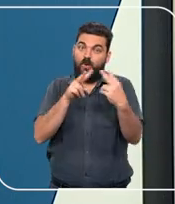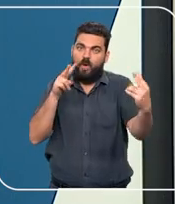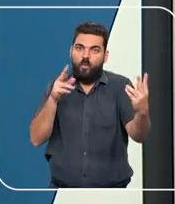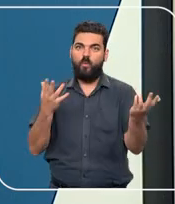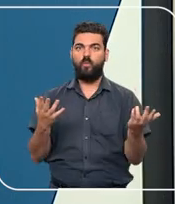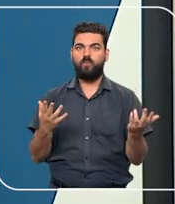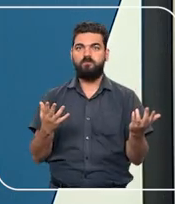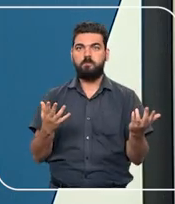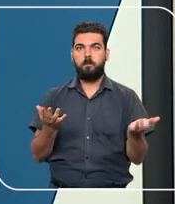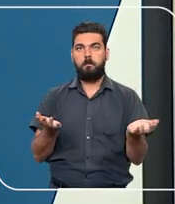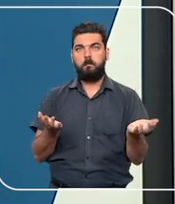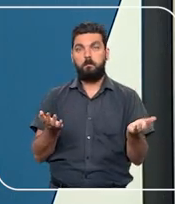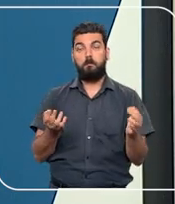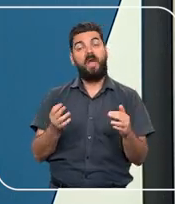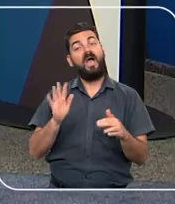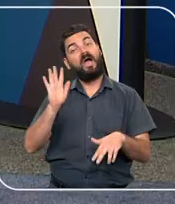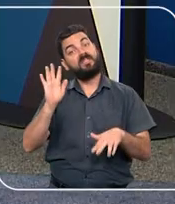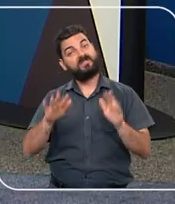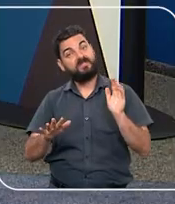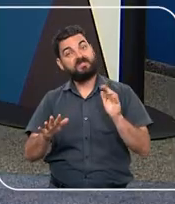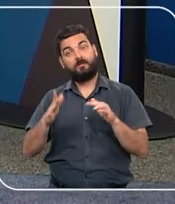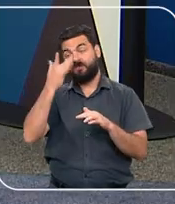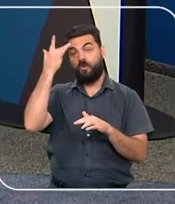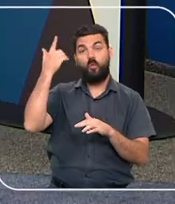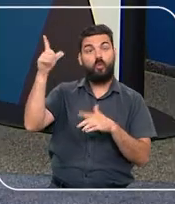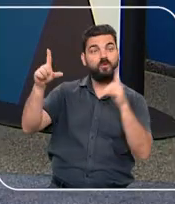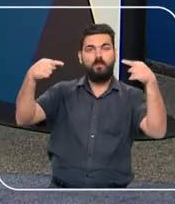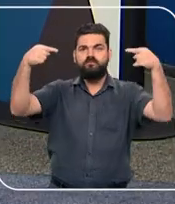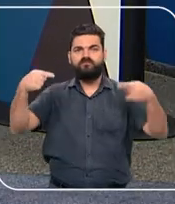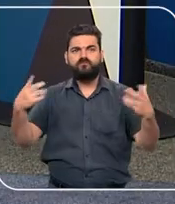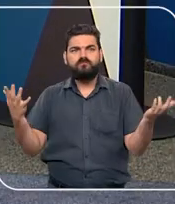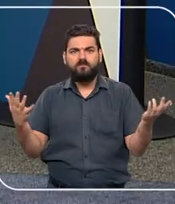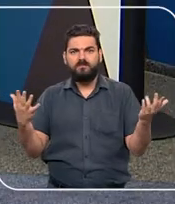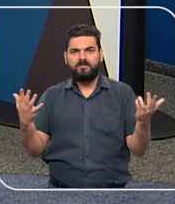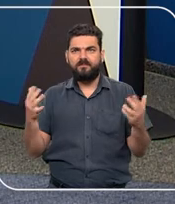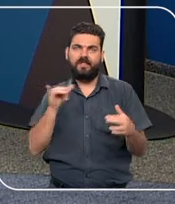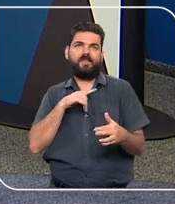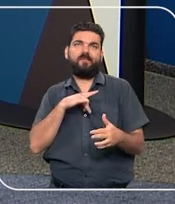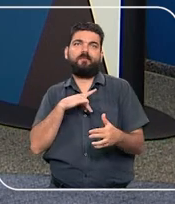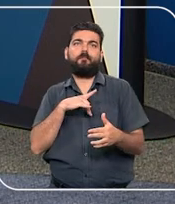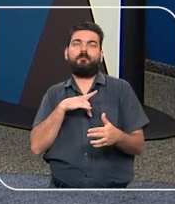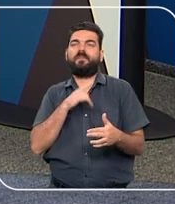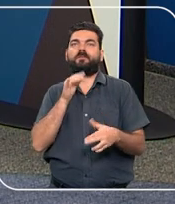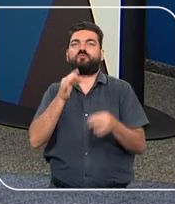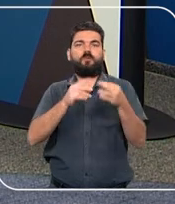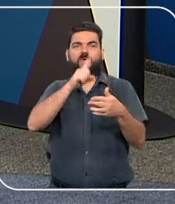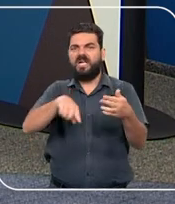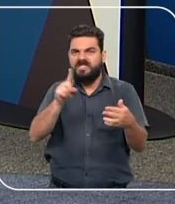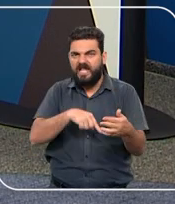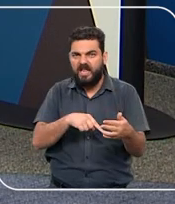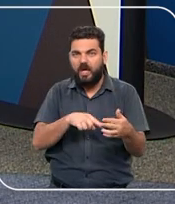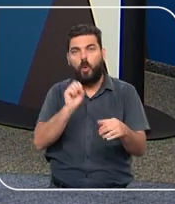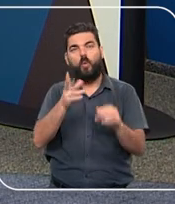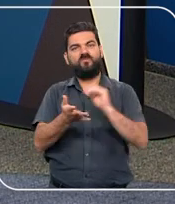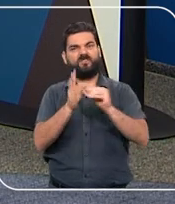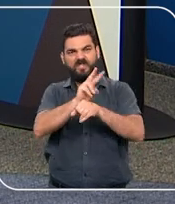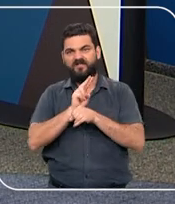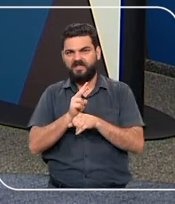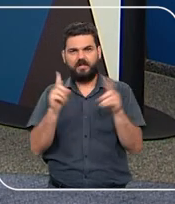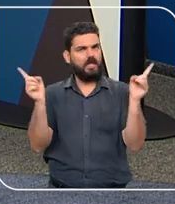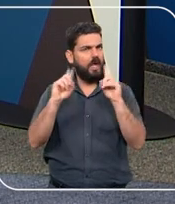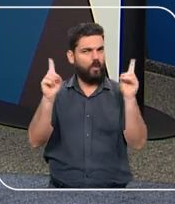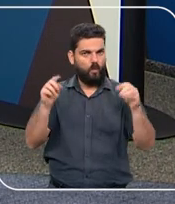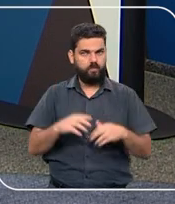forma virtual mesmo com a oposição Clara da parte não gera por si só nulidade nem